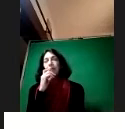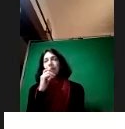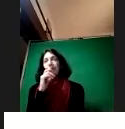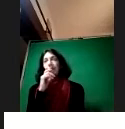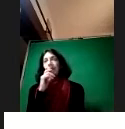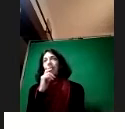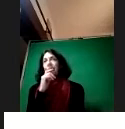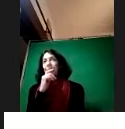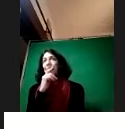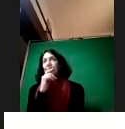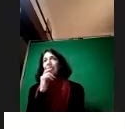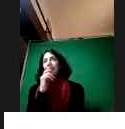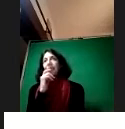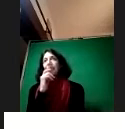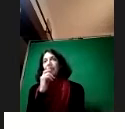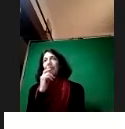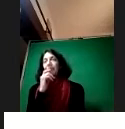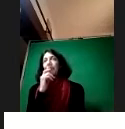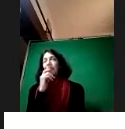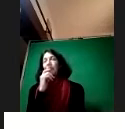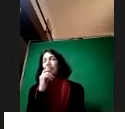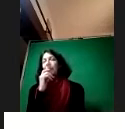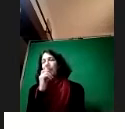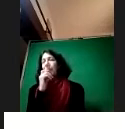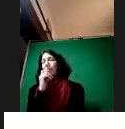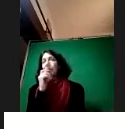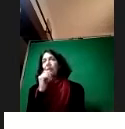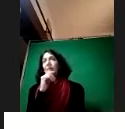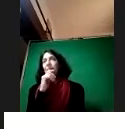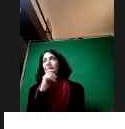do edifício ou do convento, do que deveria ser um convento capucho.